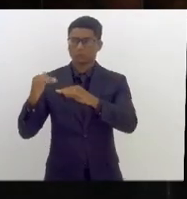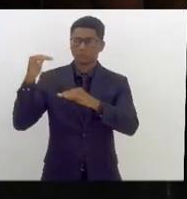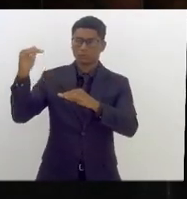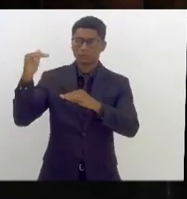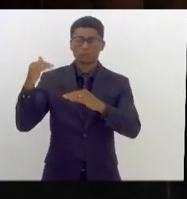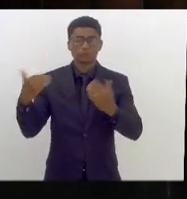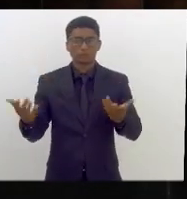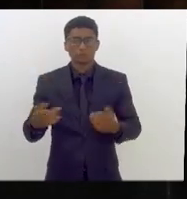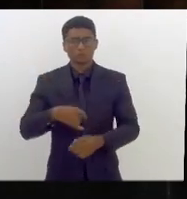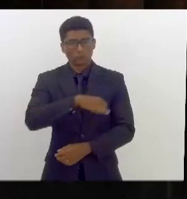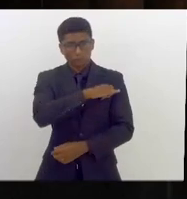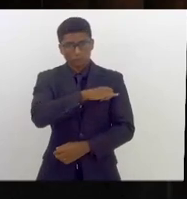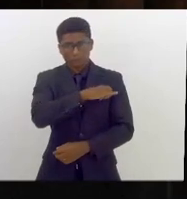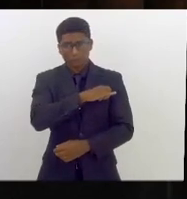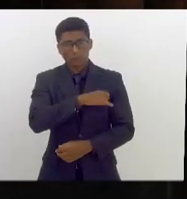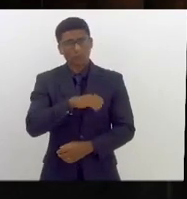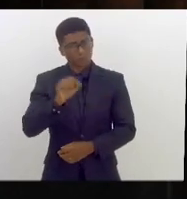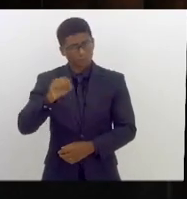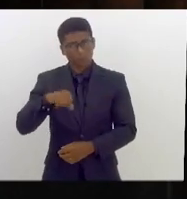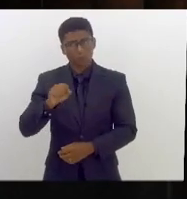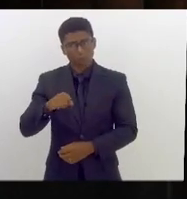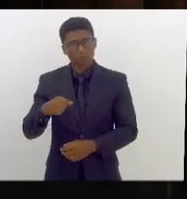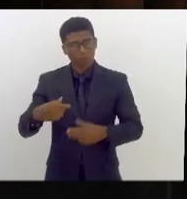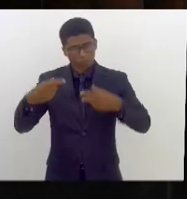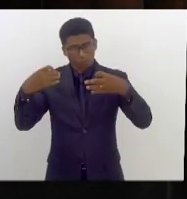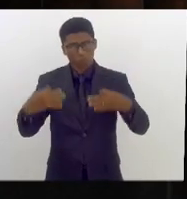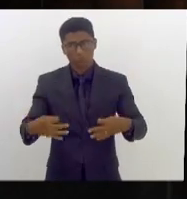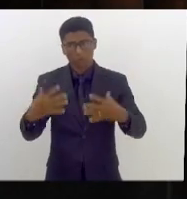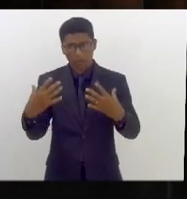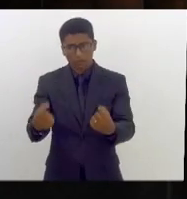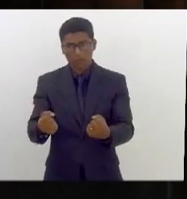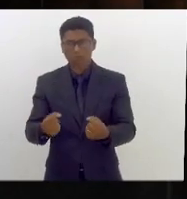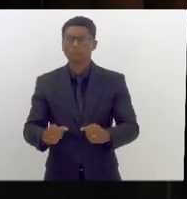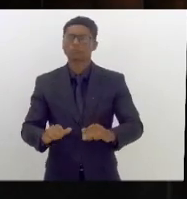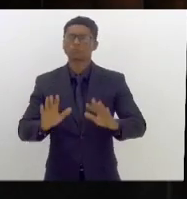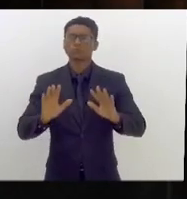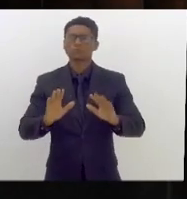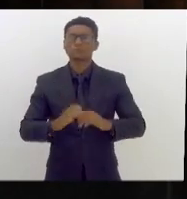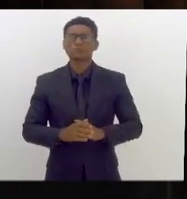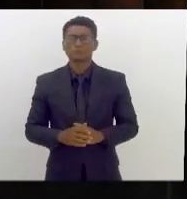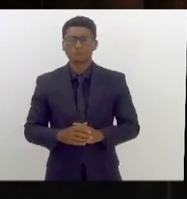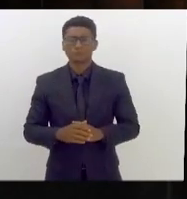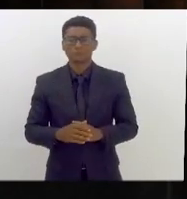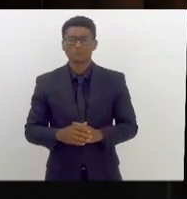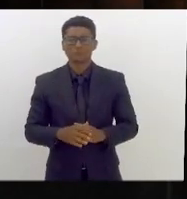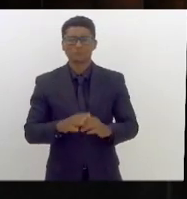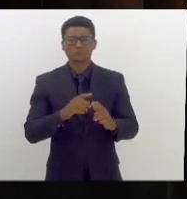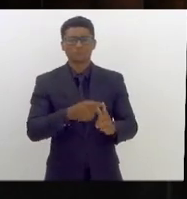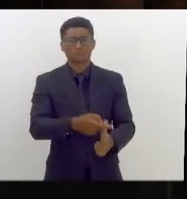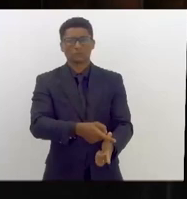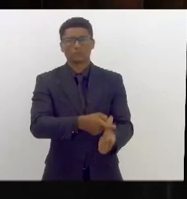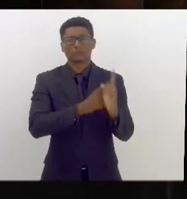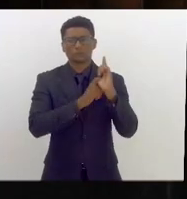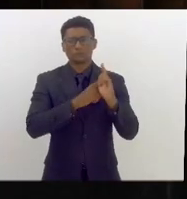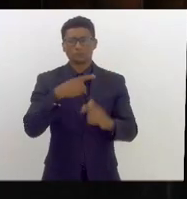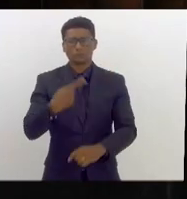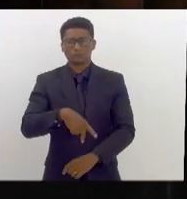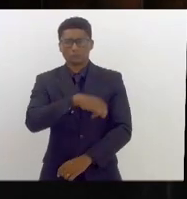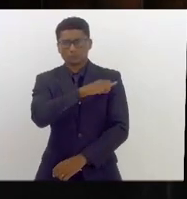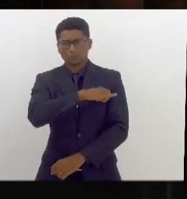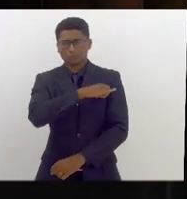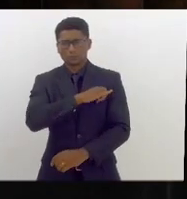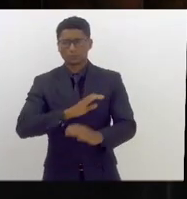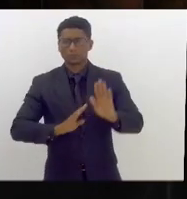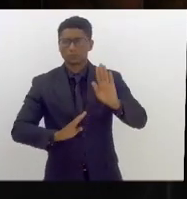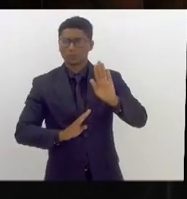Janeiro foi e fez, né? Exemplar. E ainda assim, o endividamento do Estado do Rio de Janeiro é maior